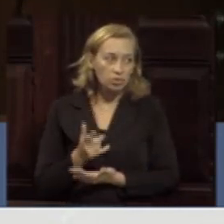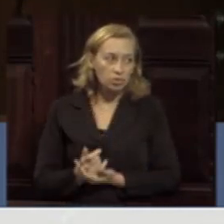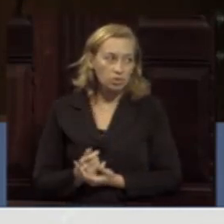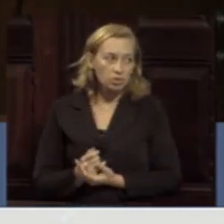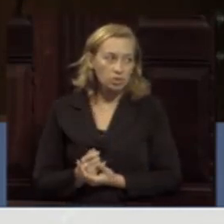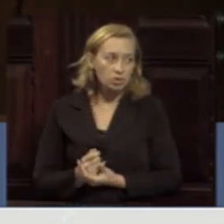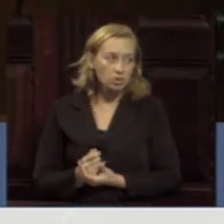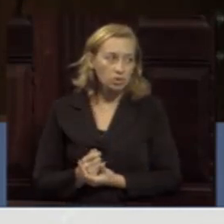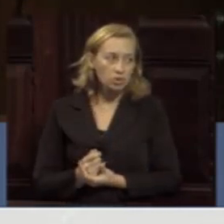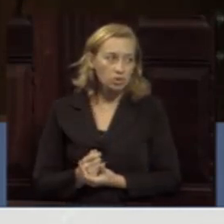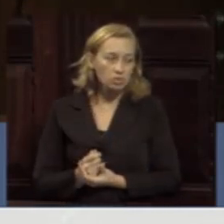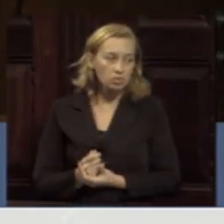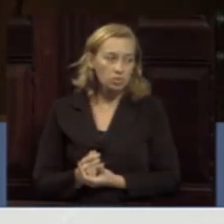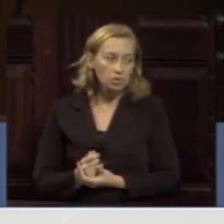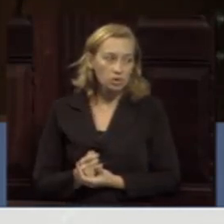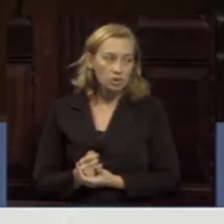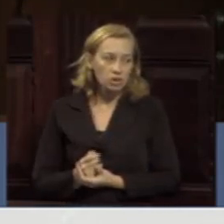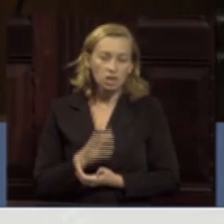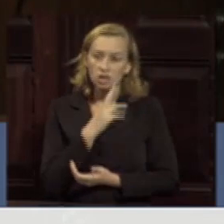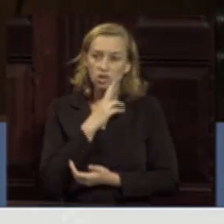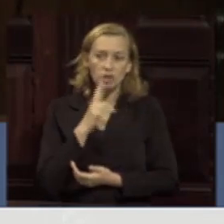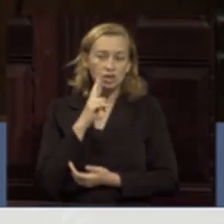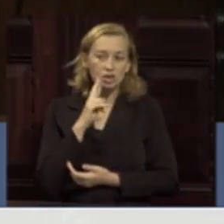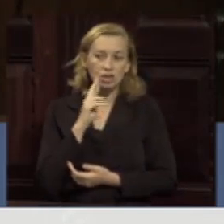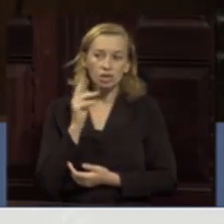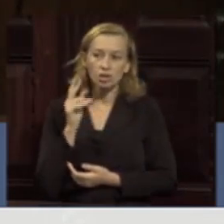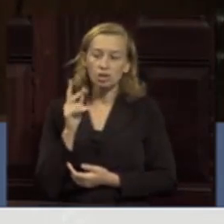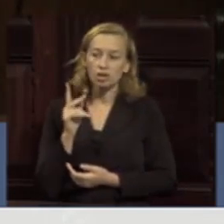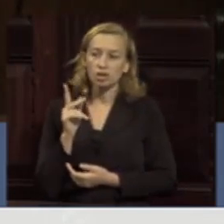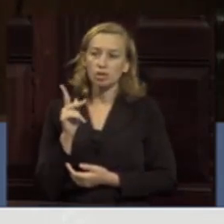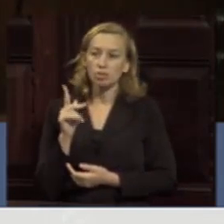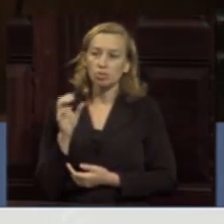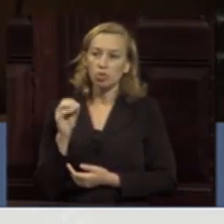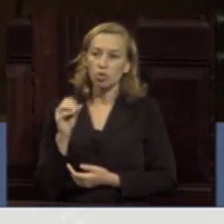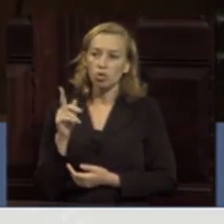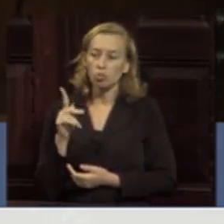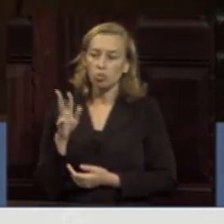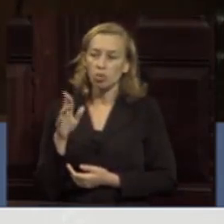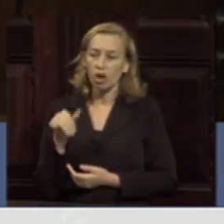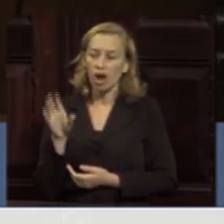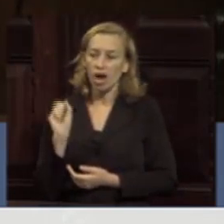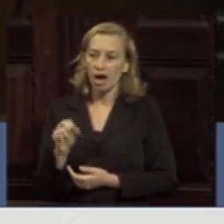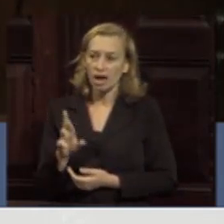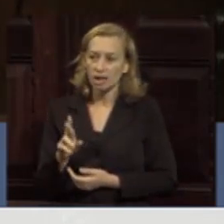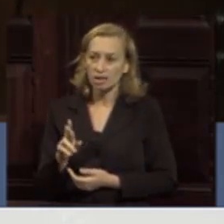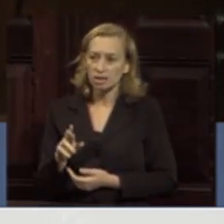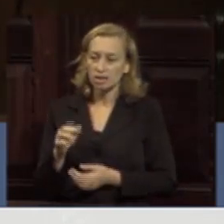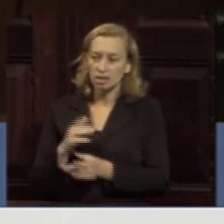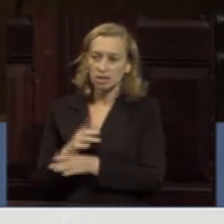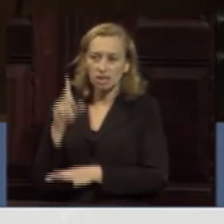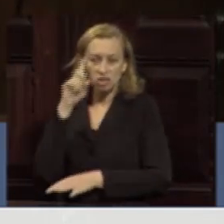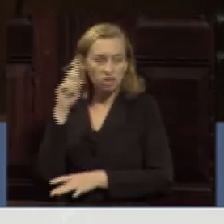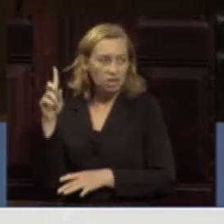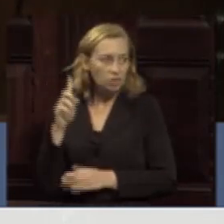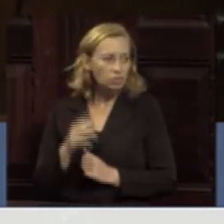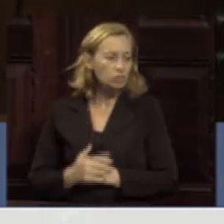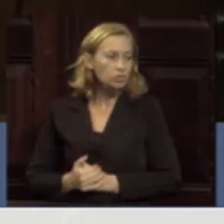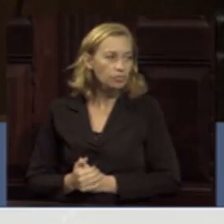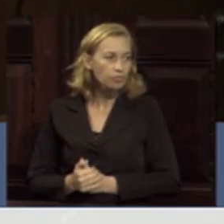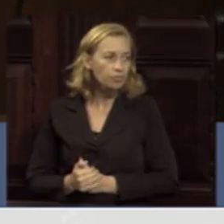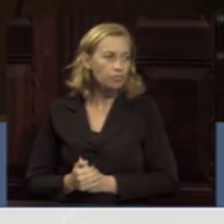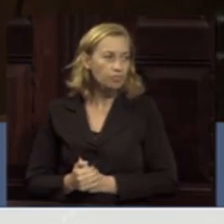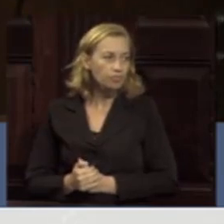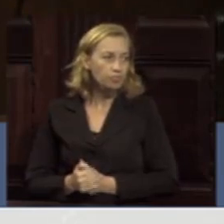de Deus, como, por exemplo, a Clínica da Família, que aí prefeito, ex-prefeito Eduardo Paes lançou,